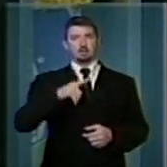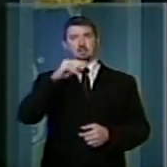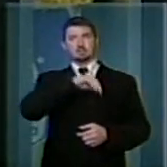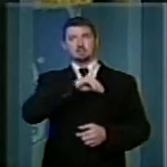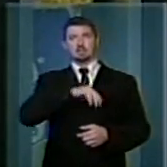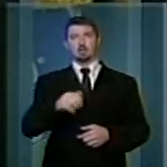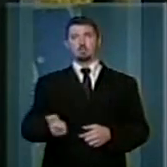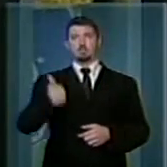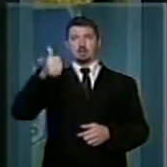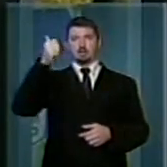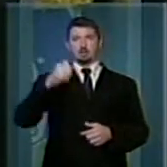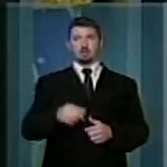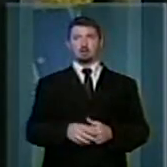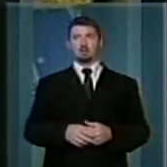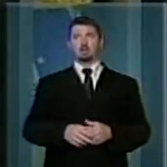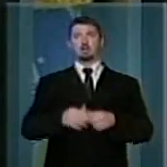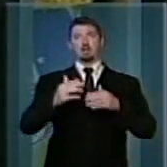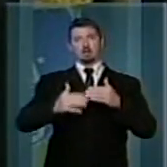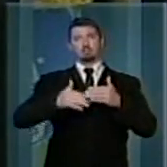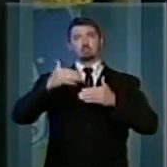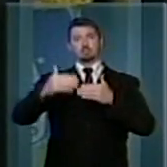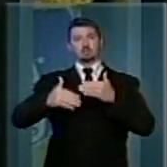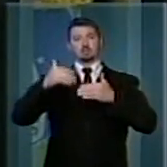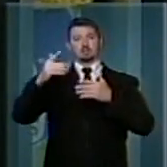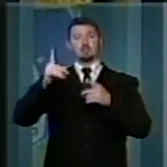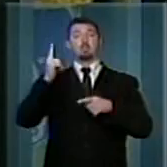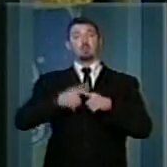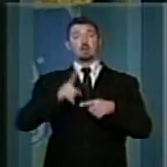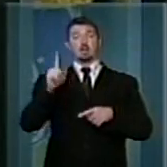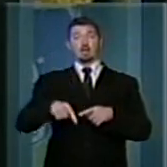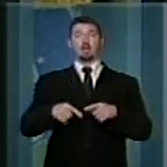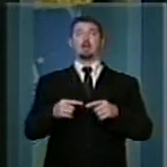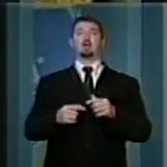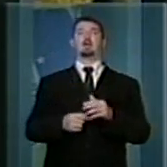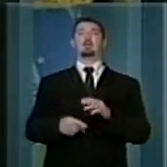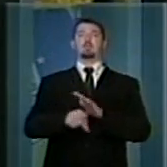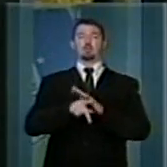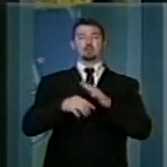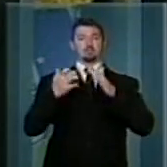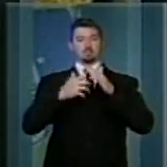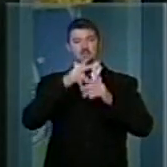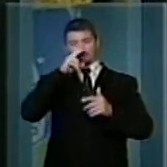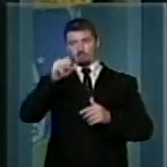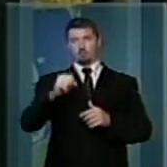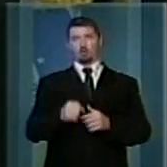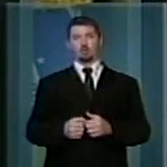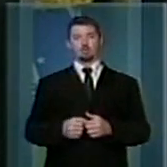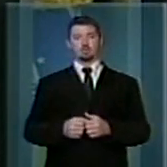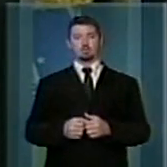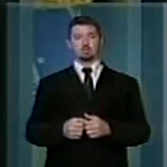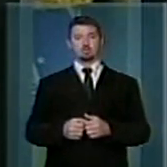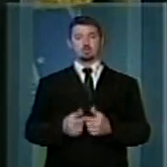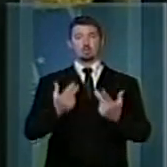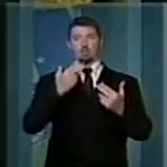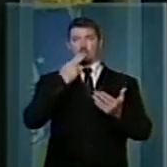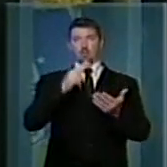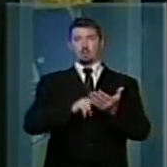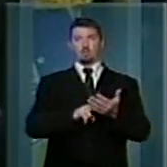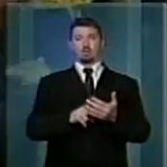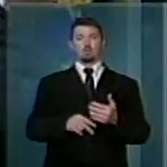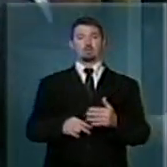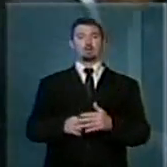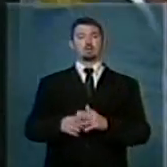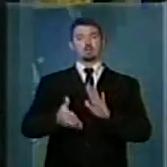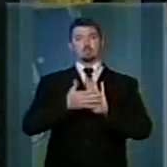salários melhores na medida que serão funcionários de empresas fortes, como é o caso dos Correios que